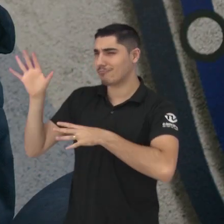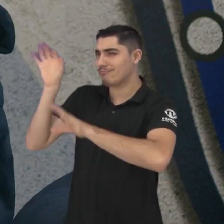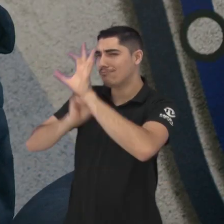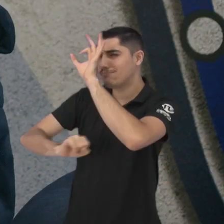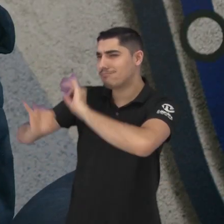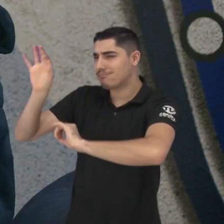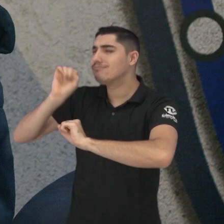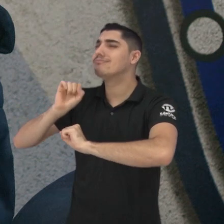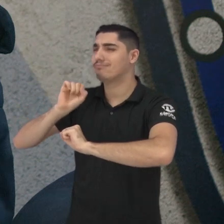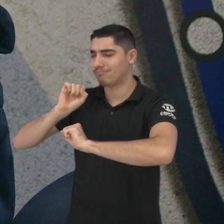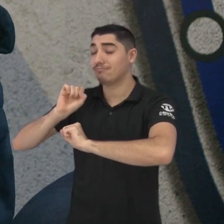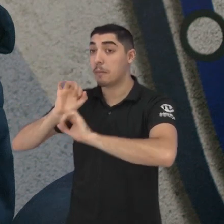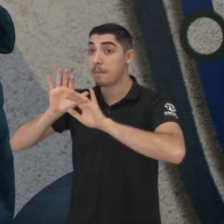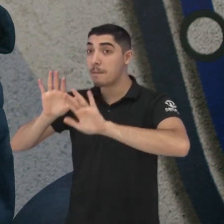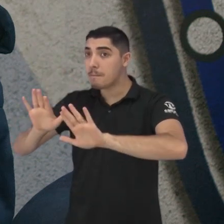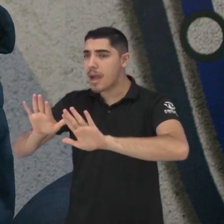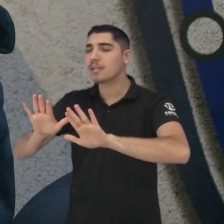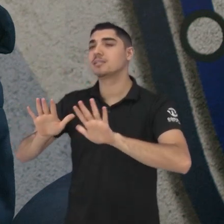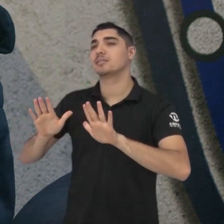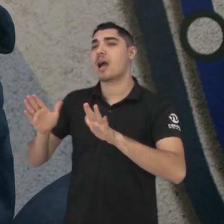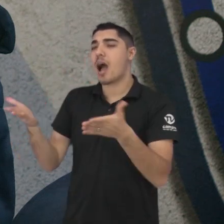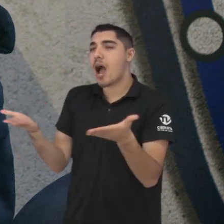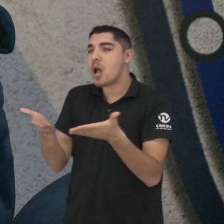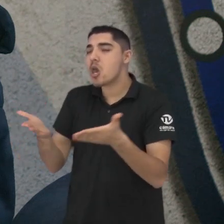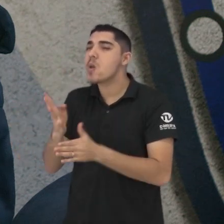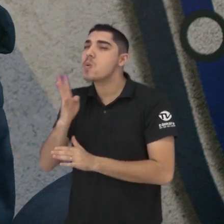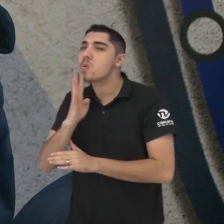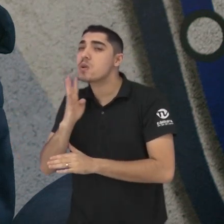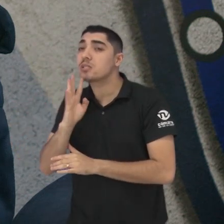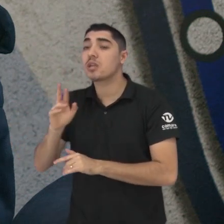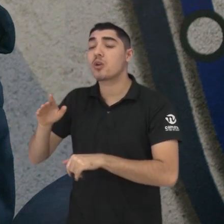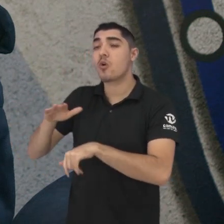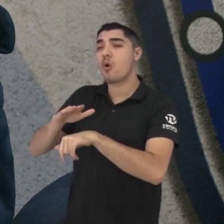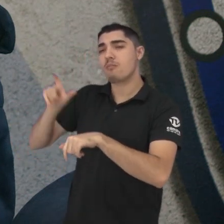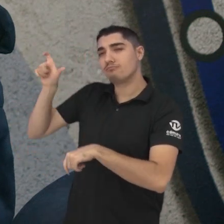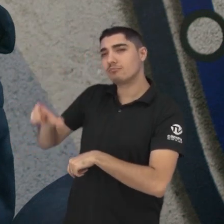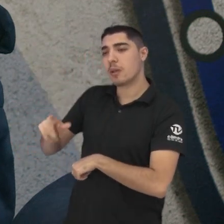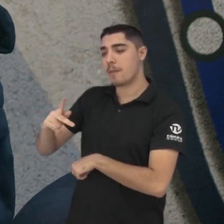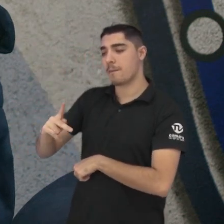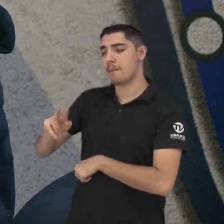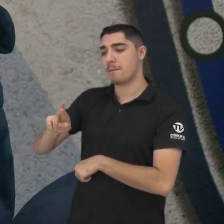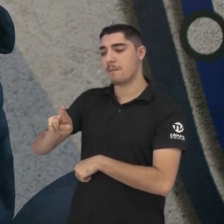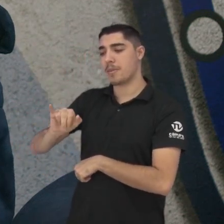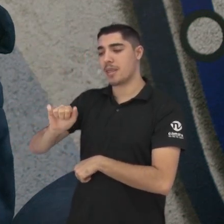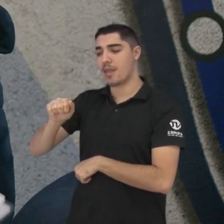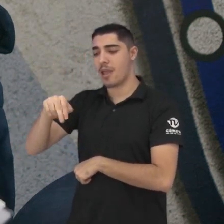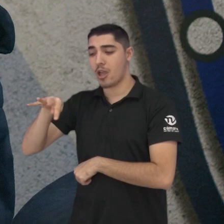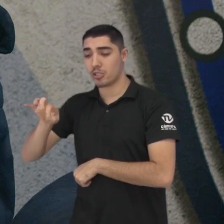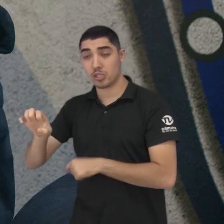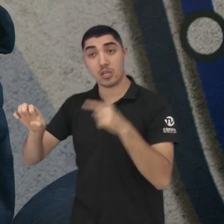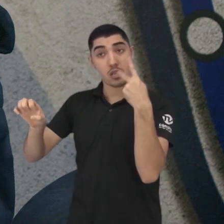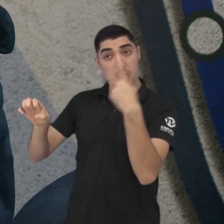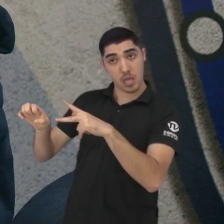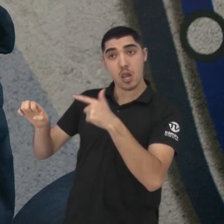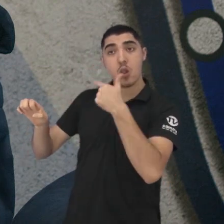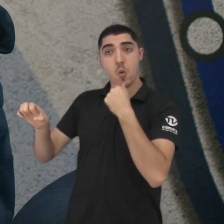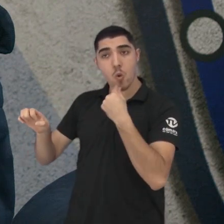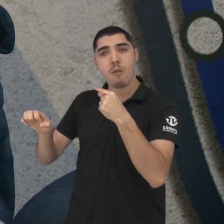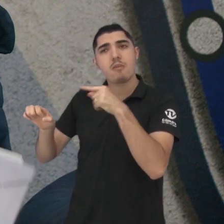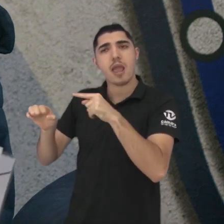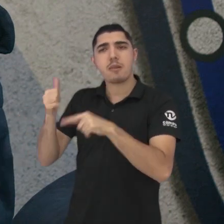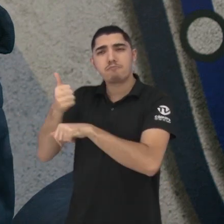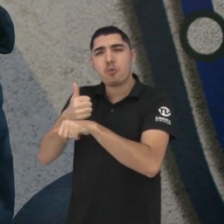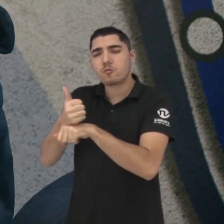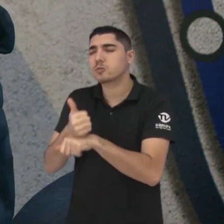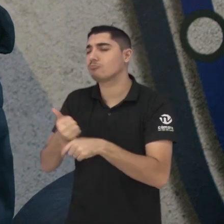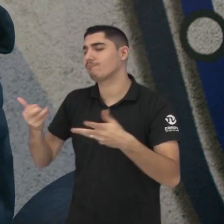hoje. Mas antes eu convido a acompanhar a história do Priante, que com muito carinho exerce a profissão e nos leva